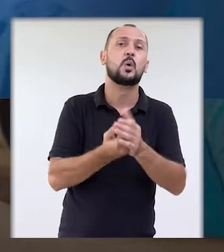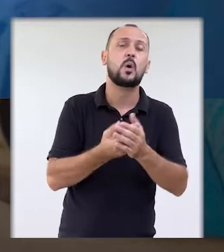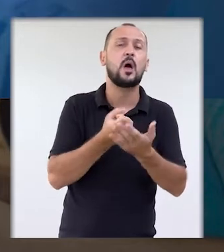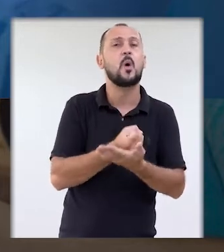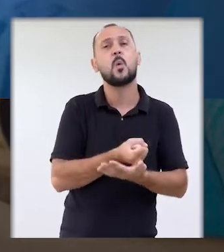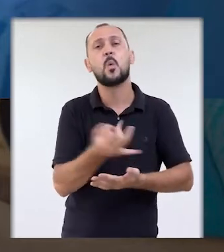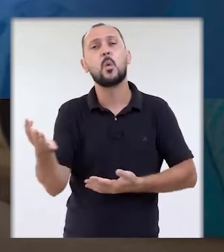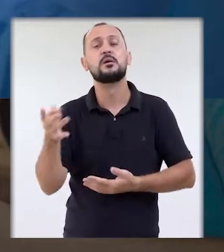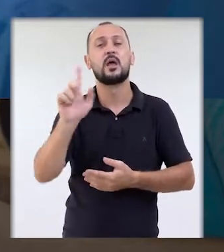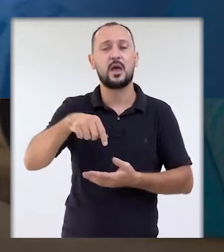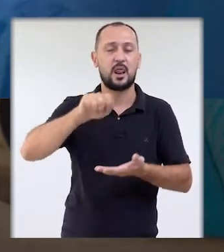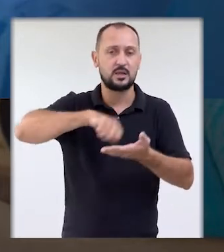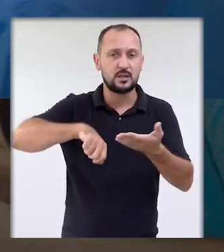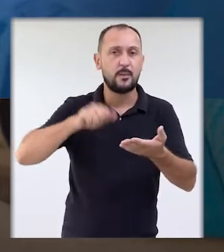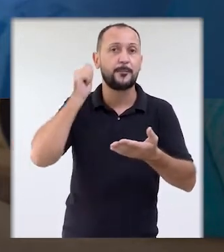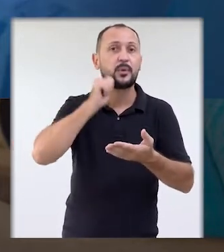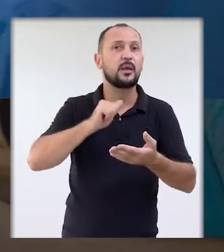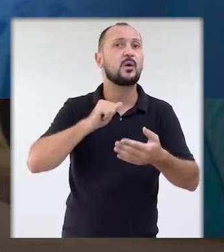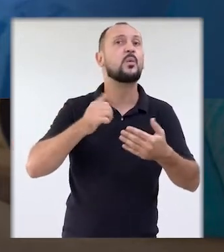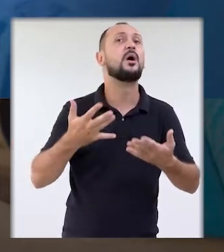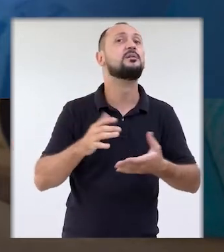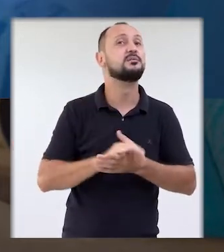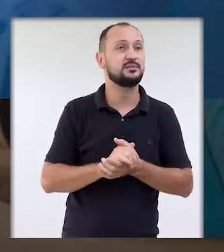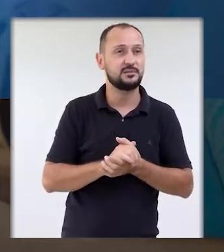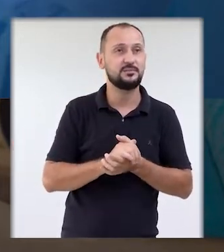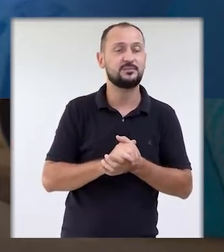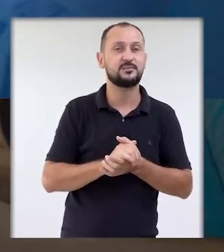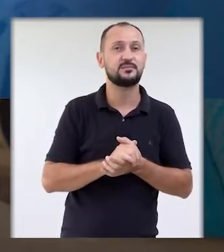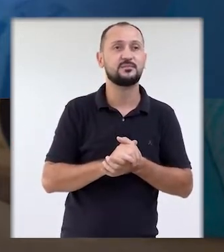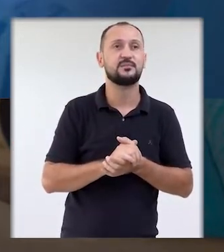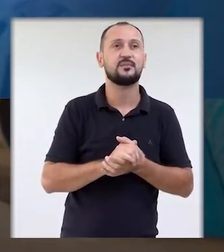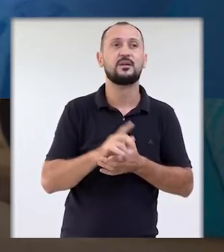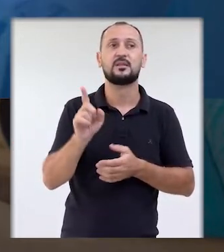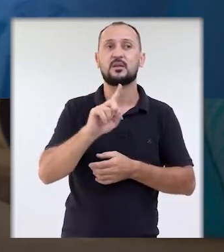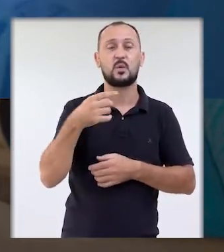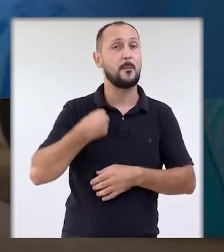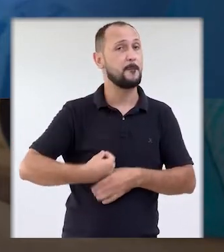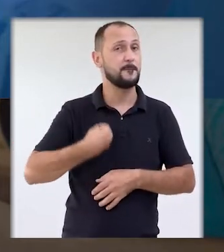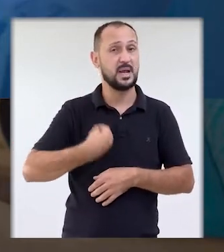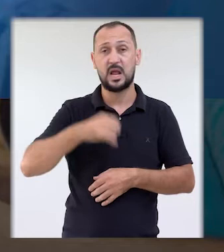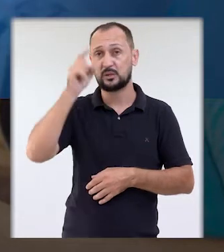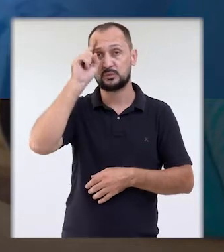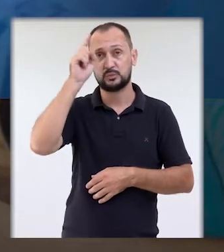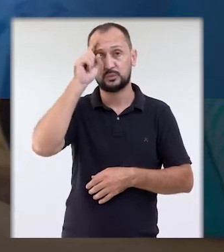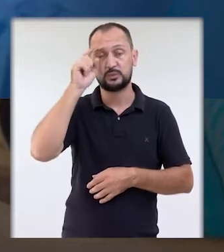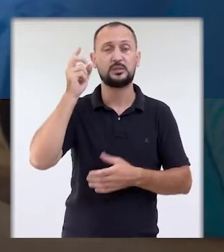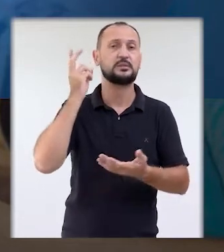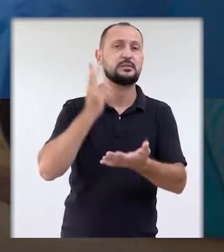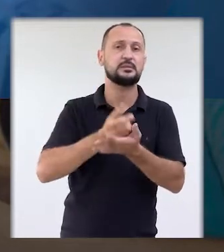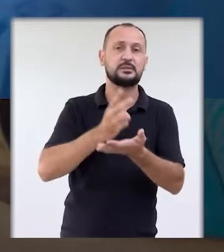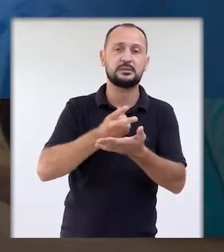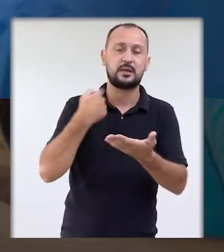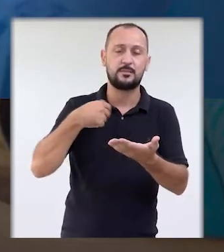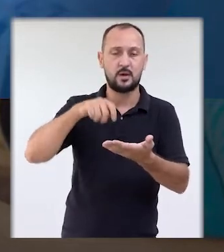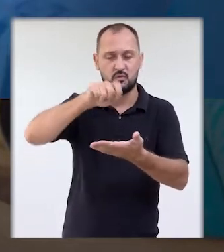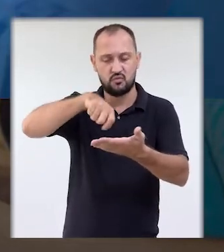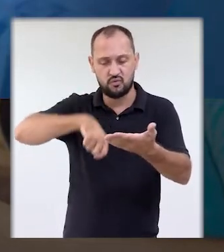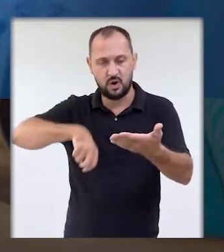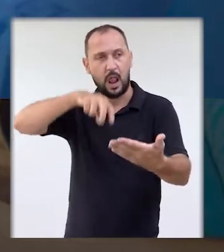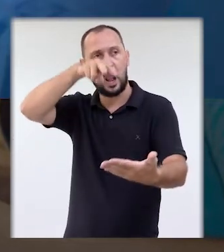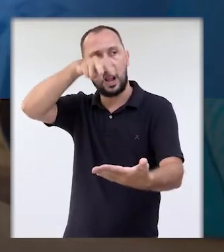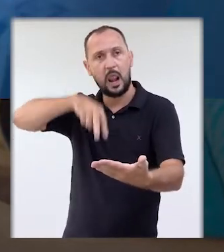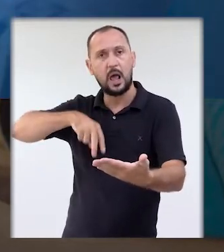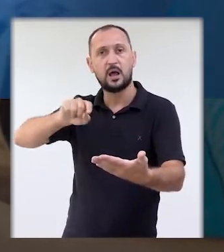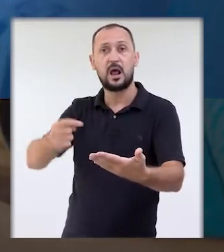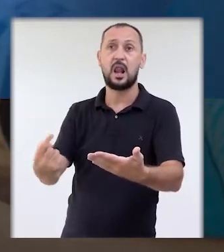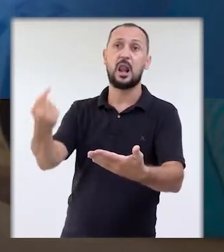lia na escola, quantos eram de mulheres, né? Então, assim, não faz parte do nosso dia a dia. A gente lia mulheres,